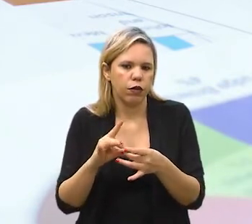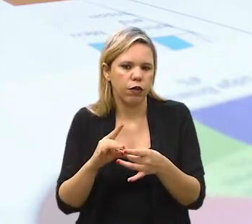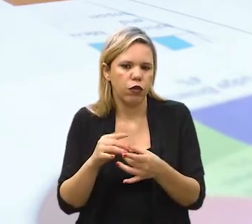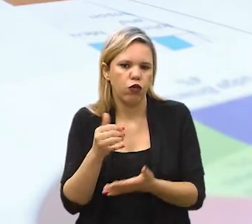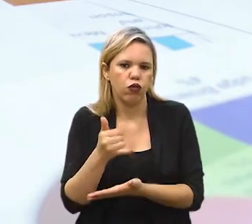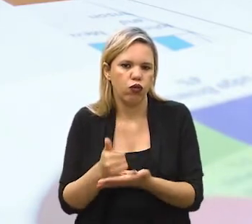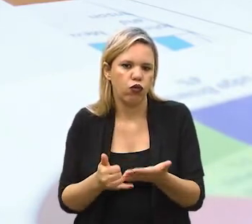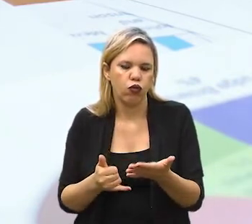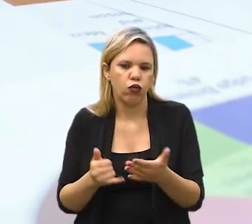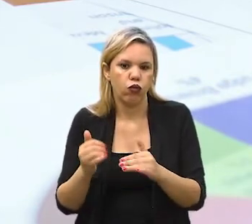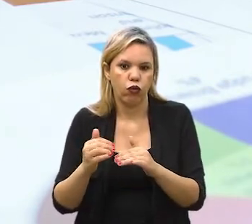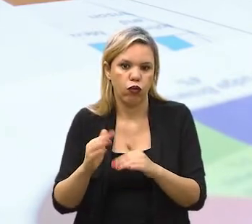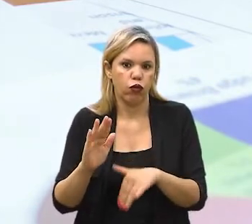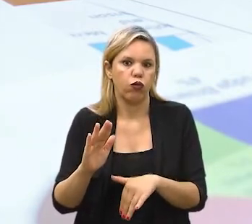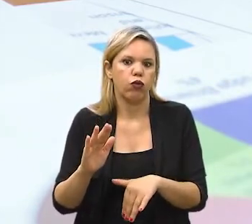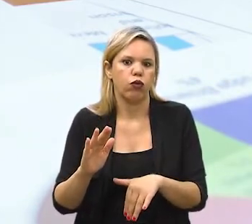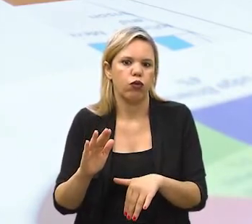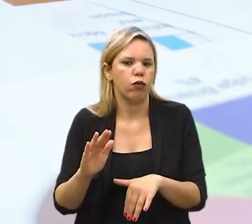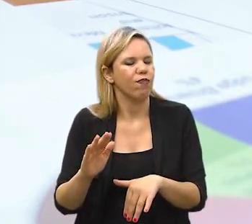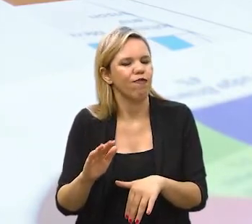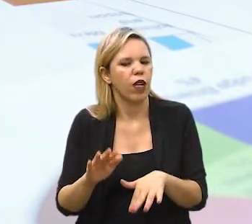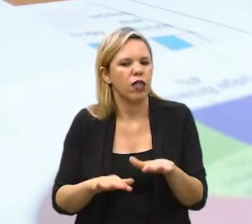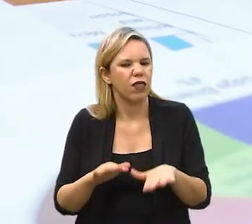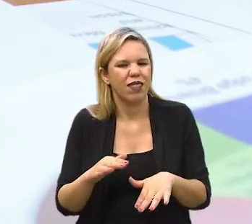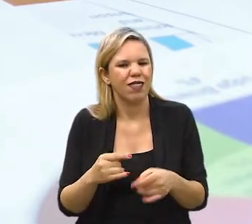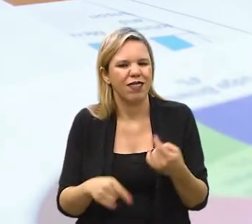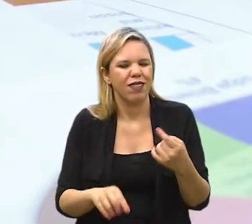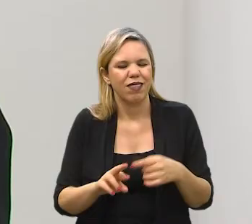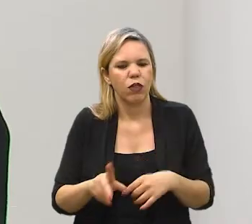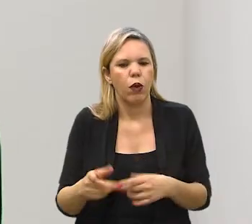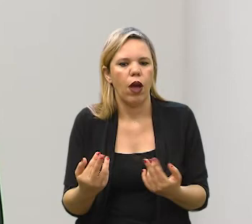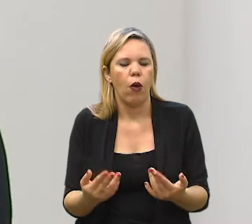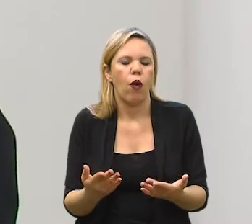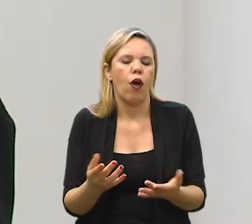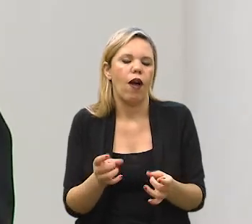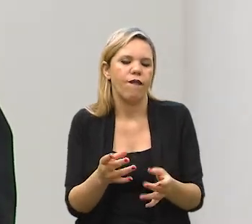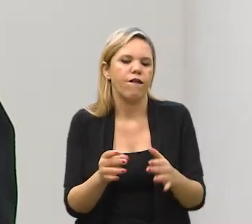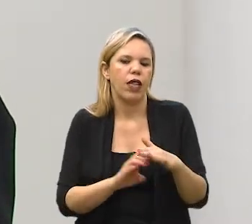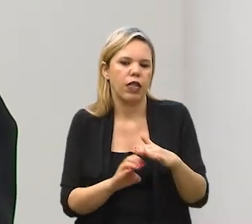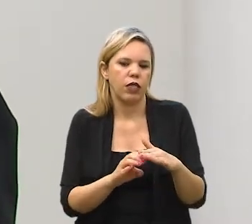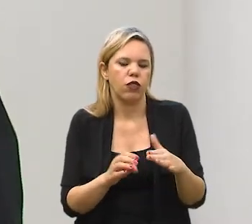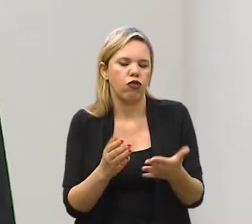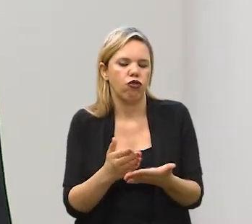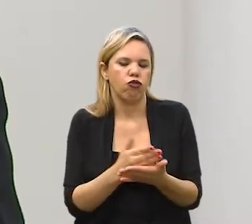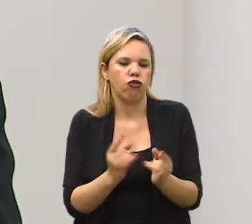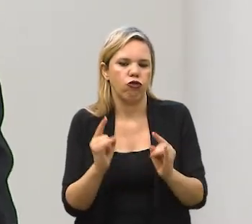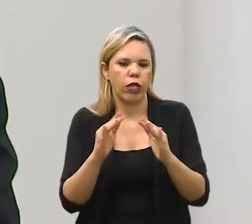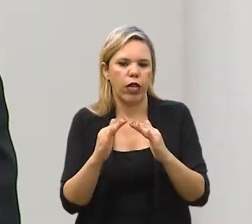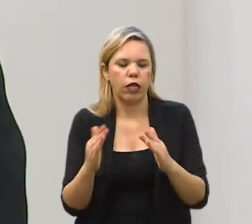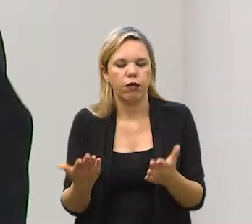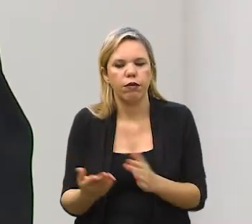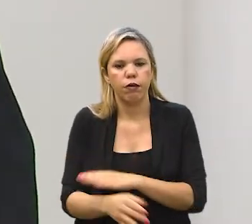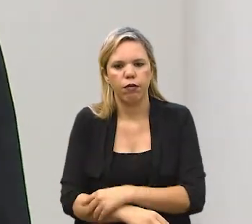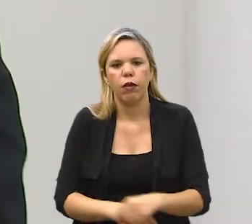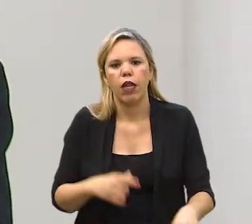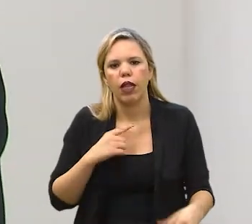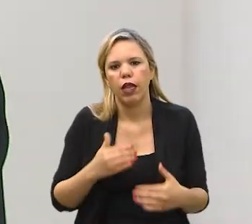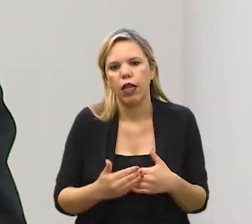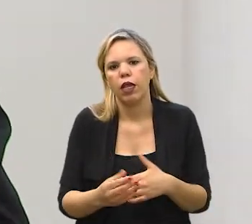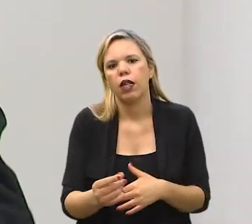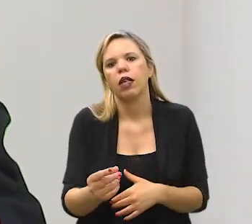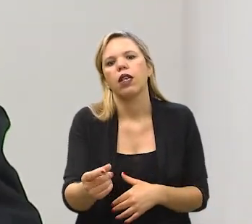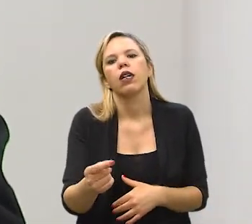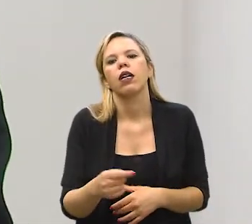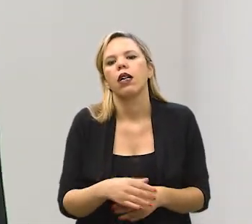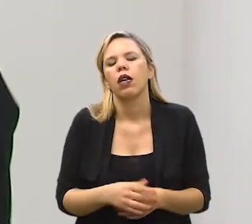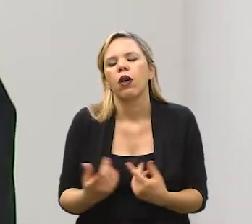juros talvez um pouco maior, não tão atrativo quanto o crédito imobiliário, mas existe linha sim, inclusive a longo prazo, não no